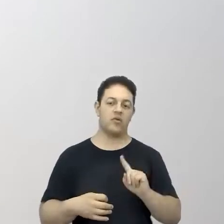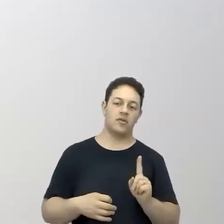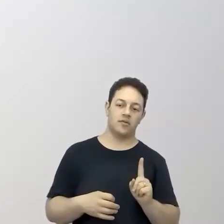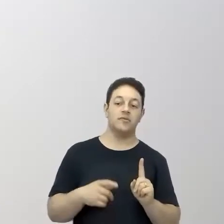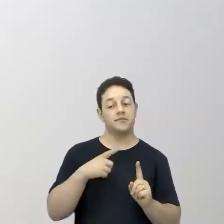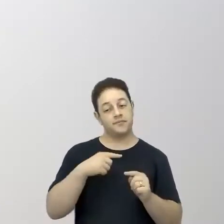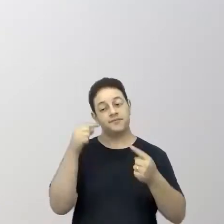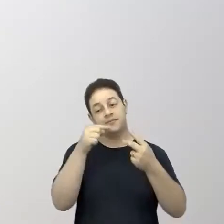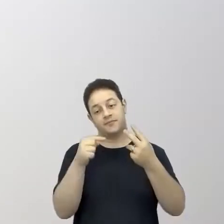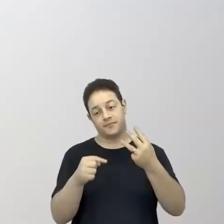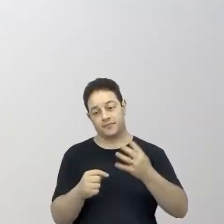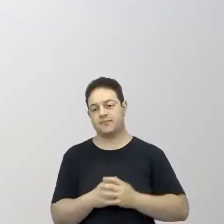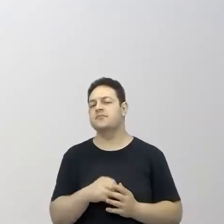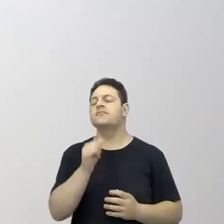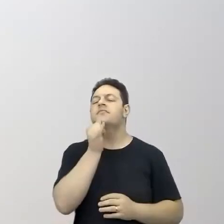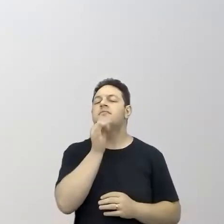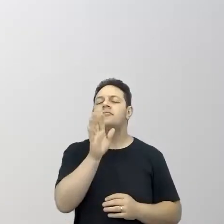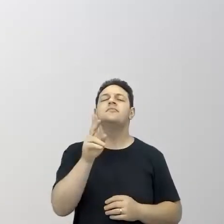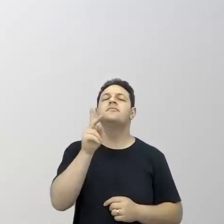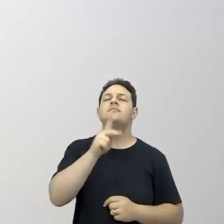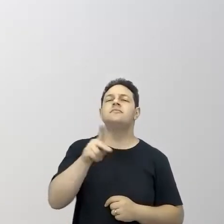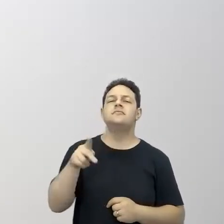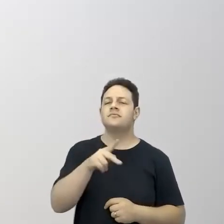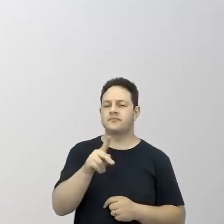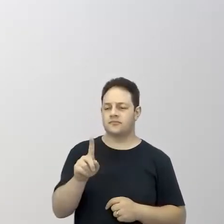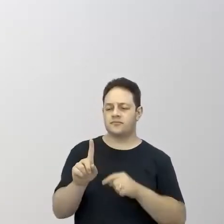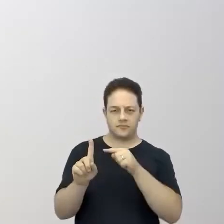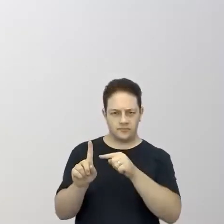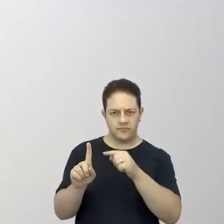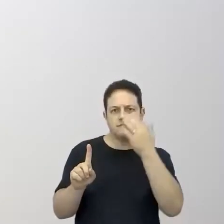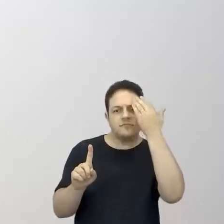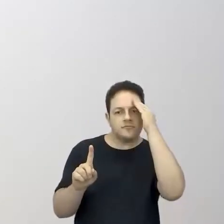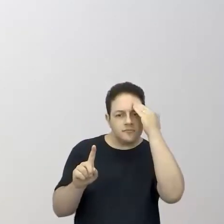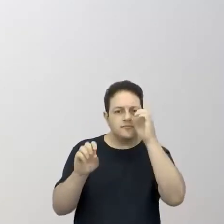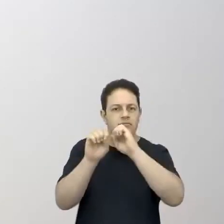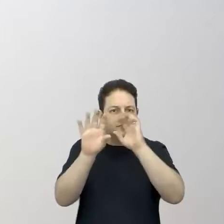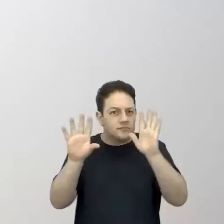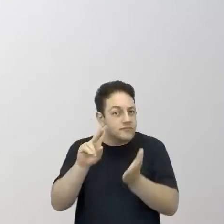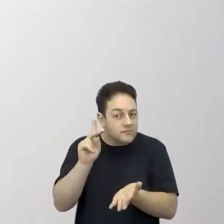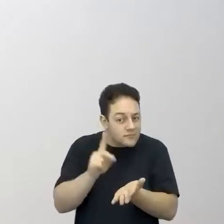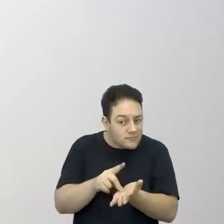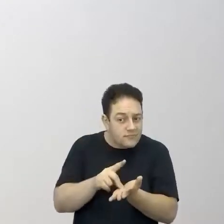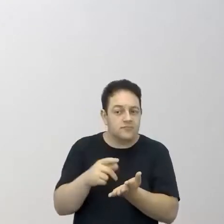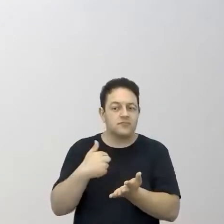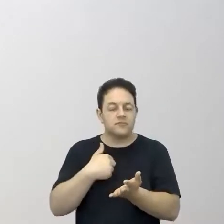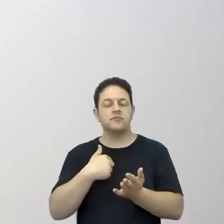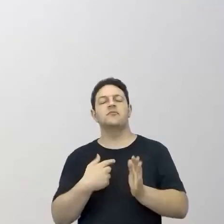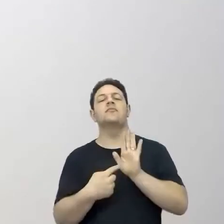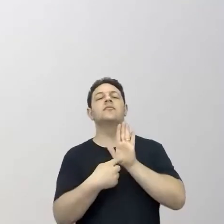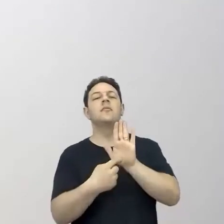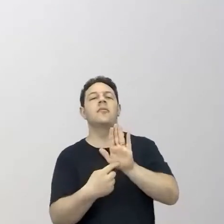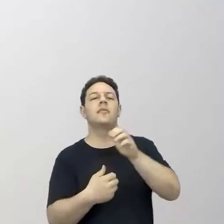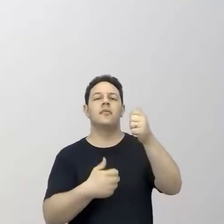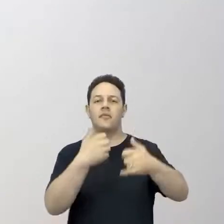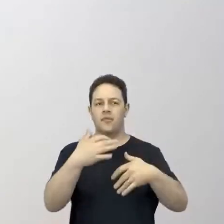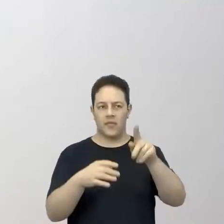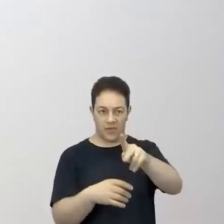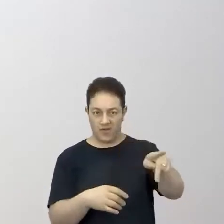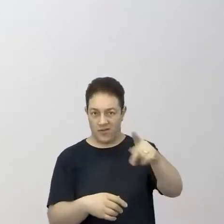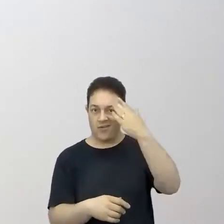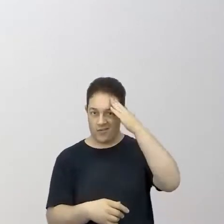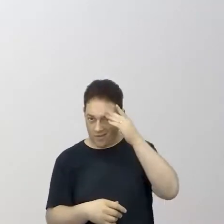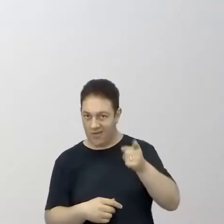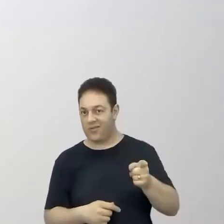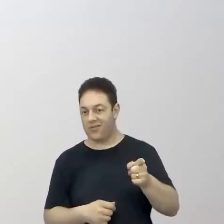né? Porque será que o professor ele vai entender realmente, né, aquilo que eu estou fazendo, eu, estudante, estou